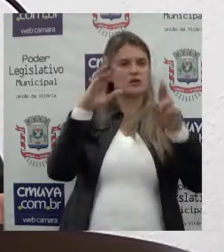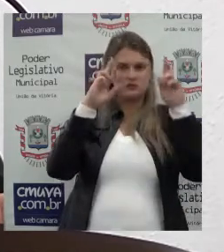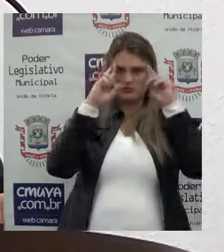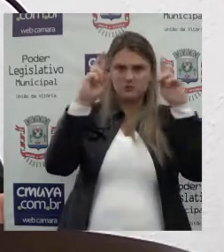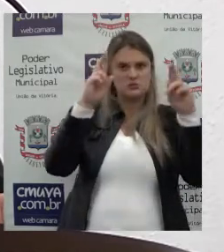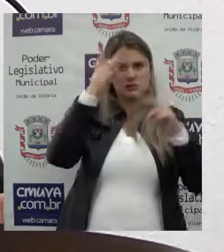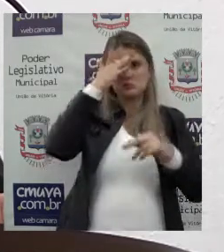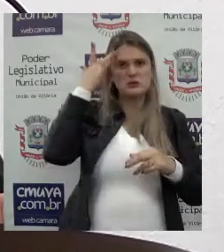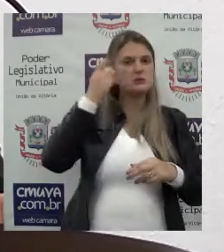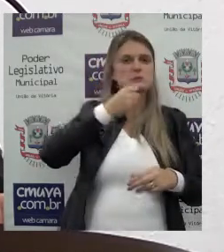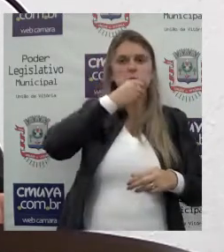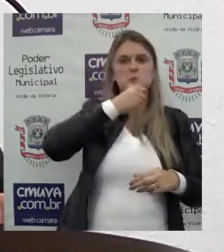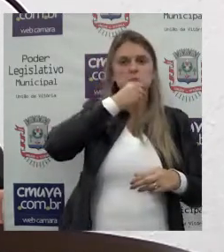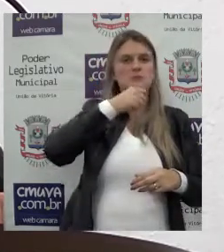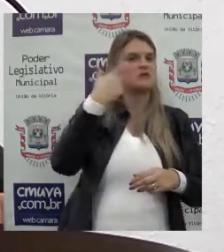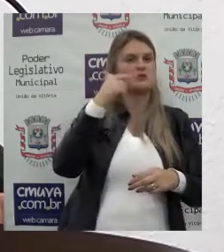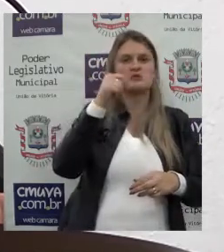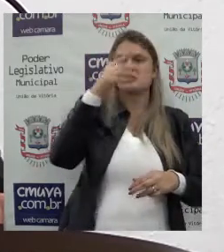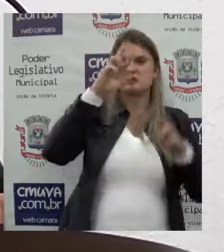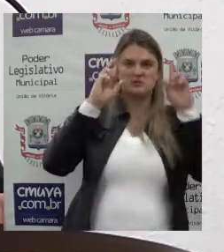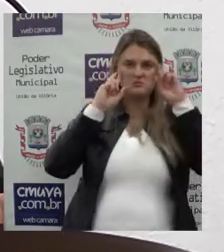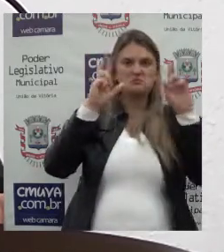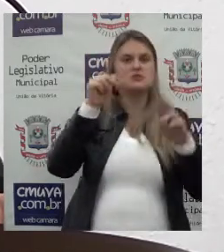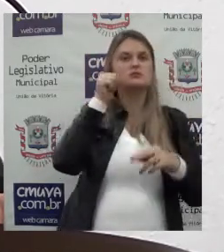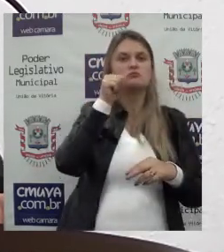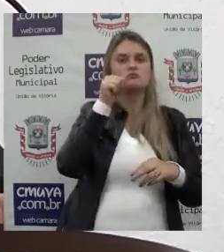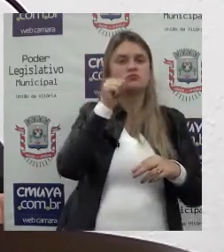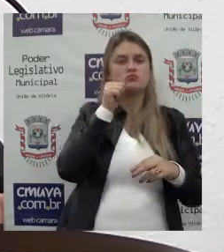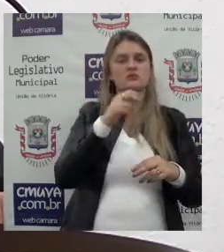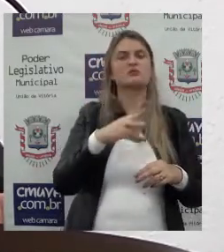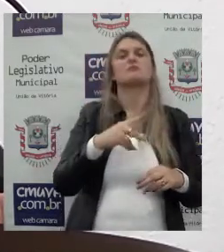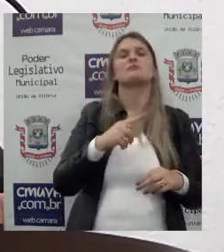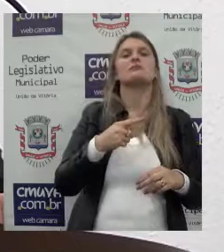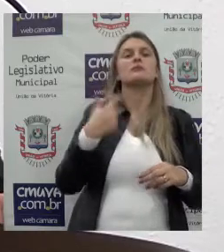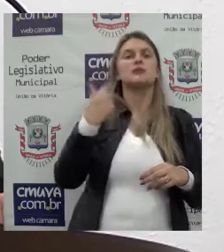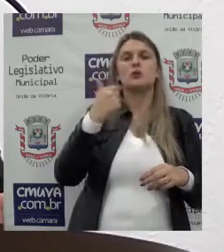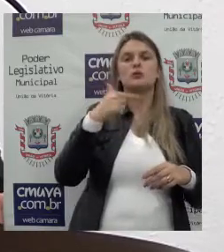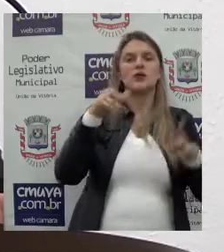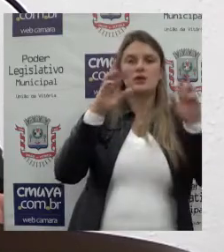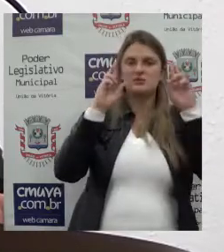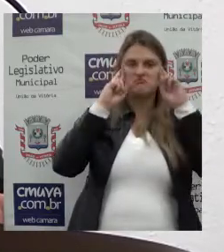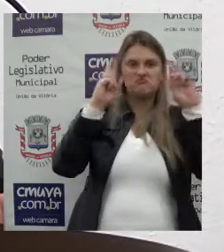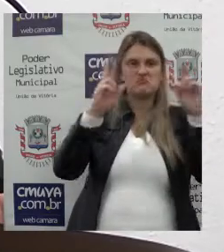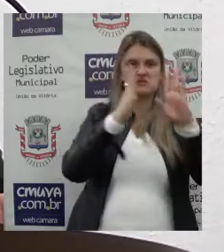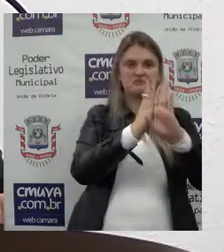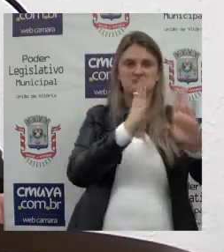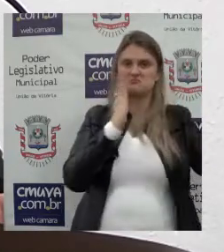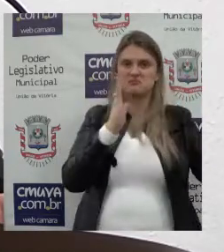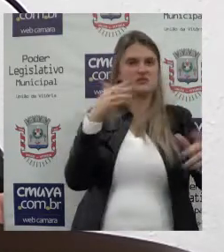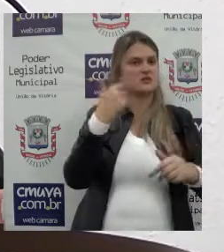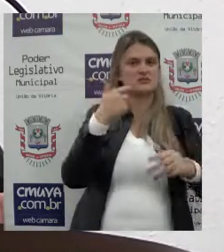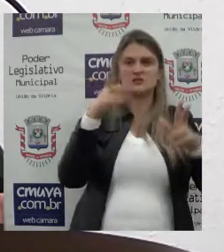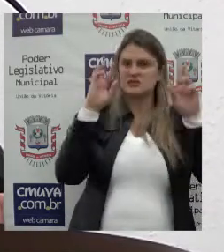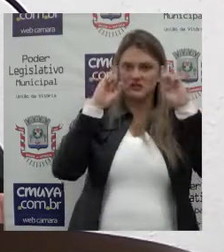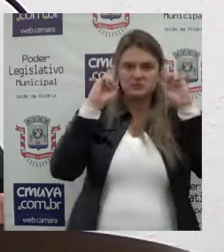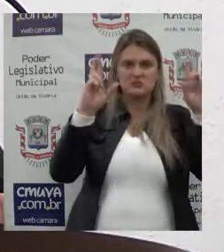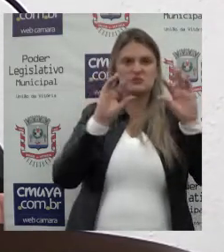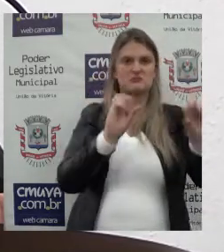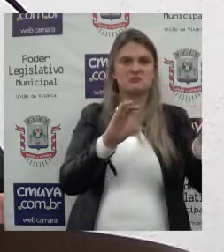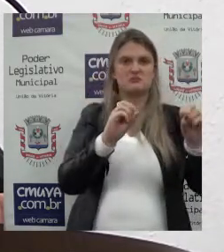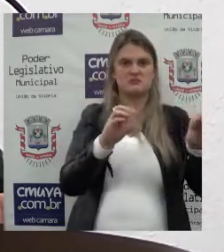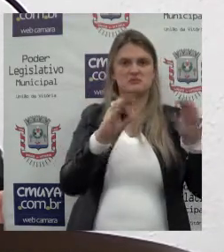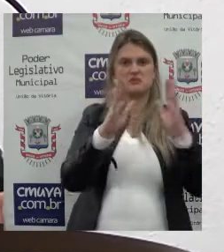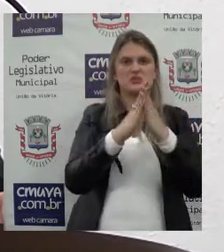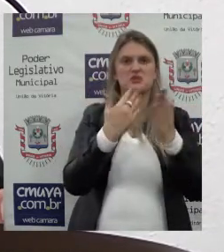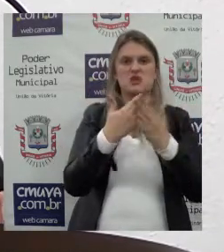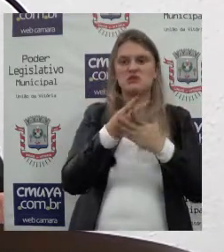educação, não há respeito mais com os idosos, não há respeito mais com as mulheres, não há respeito mais em fila, não